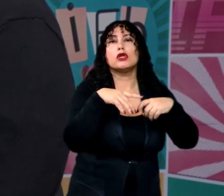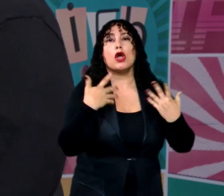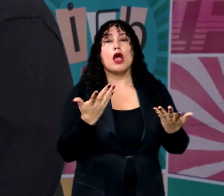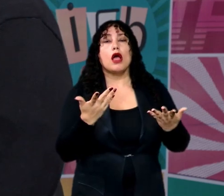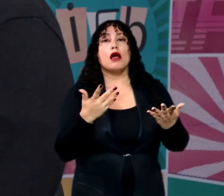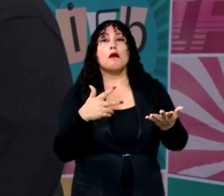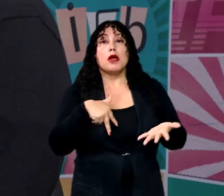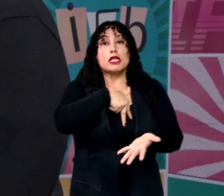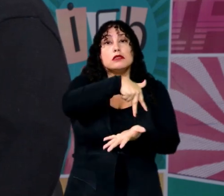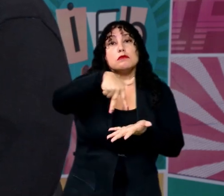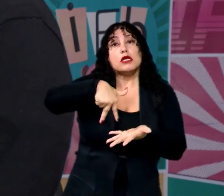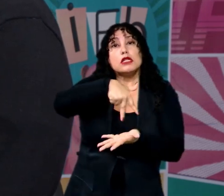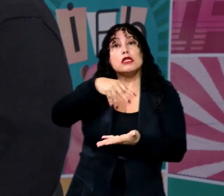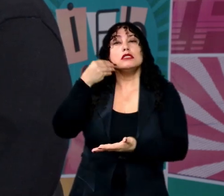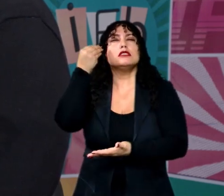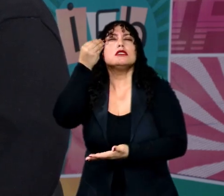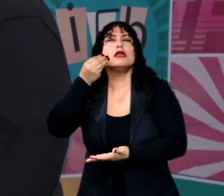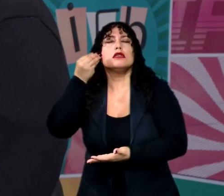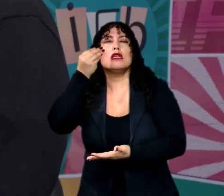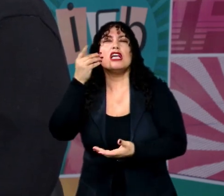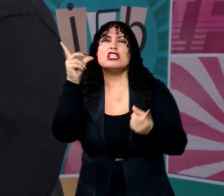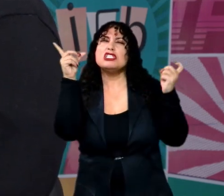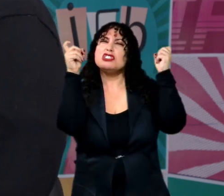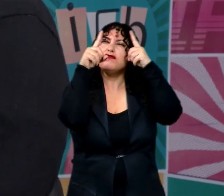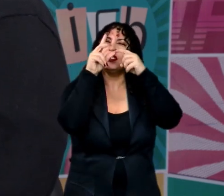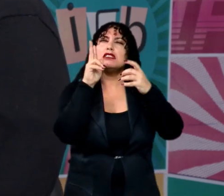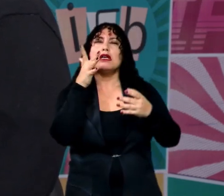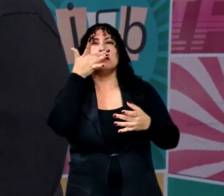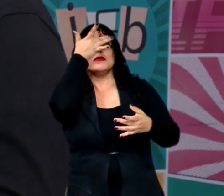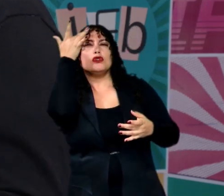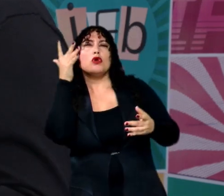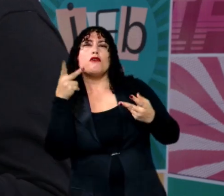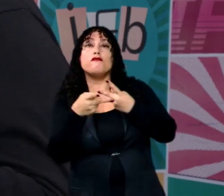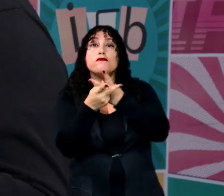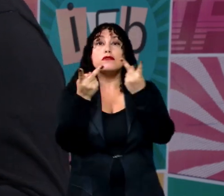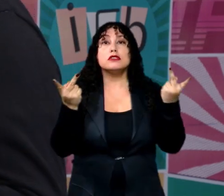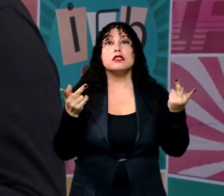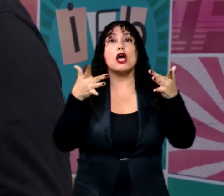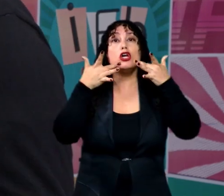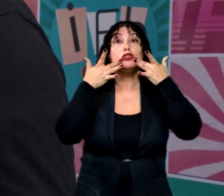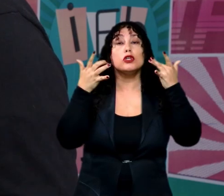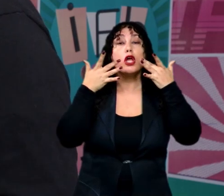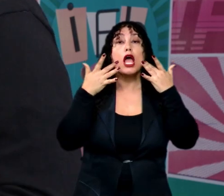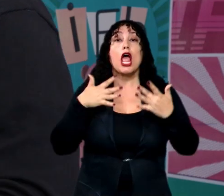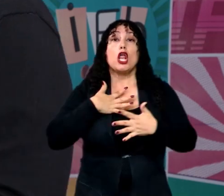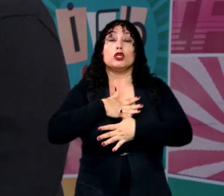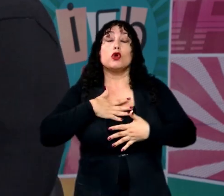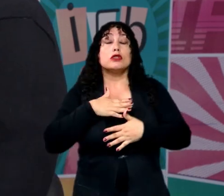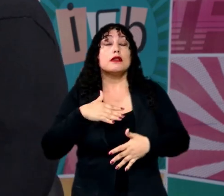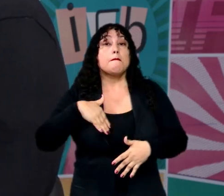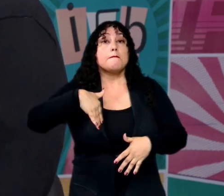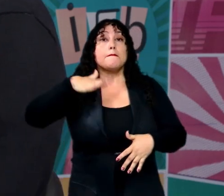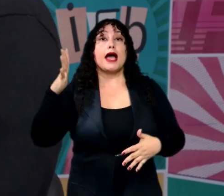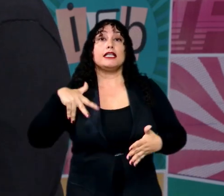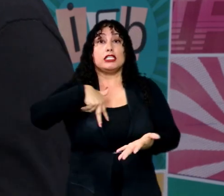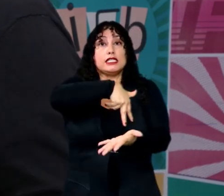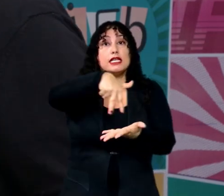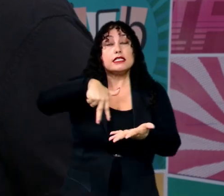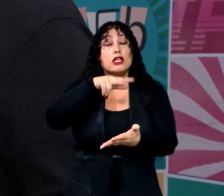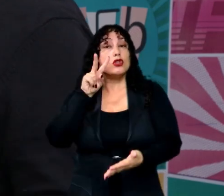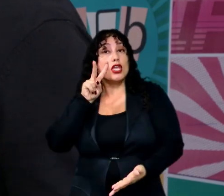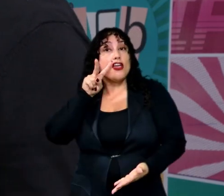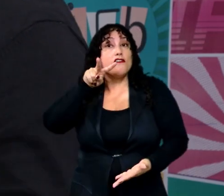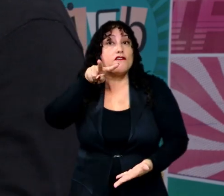mais experimental ainda, é difícil as pessoas irem ao teatro assistir. Então, as pessoas gostam mais de dançar do que ver dança, em geral.